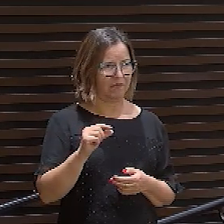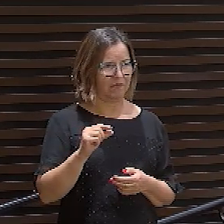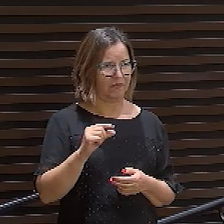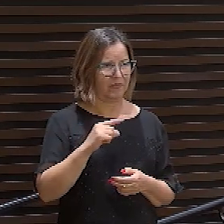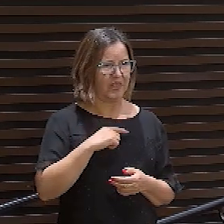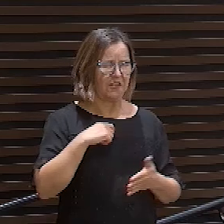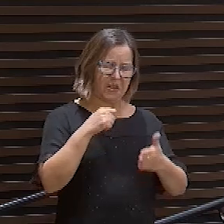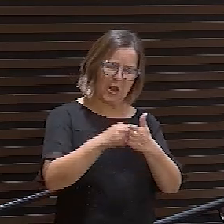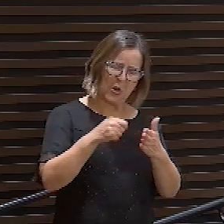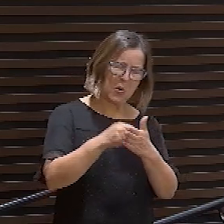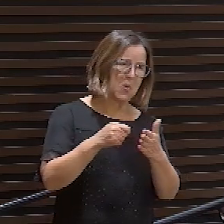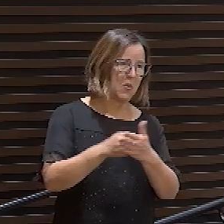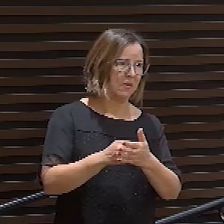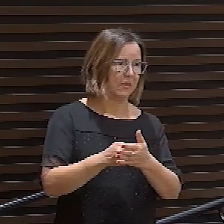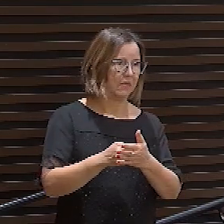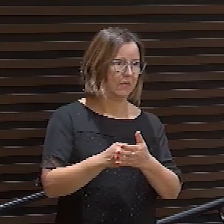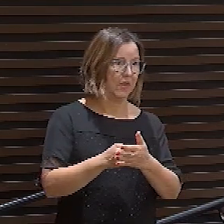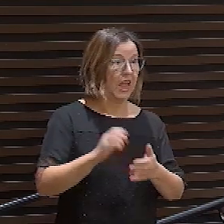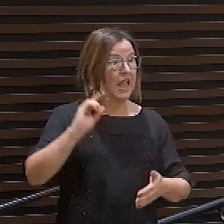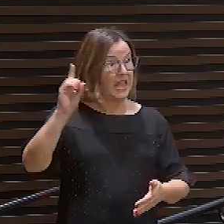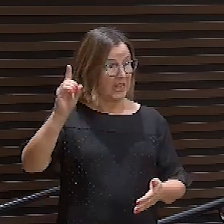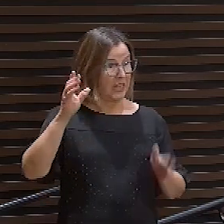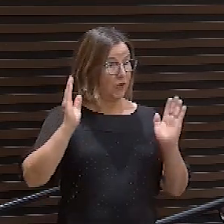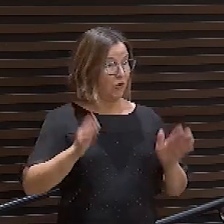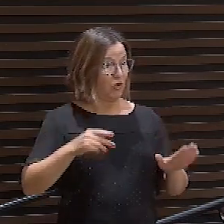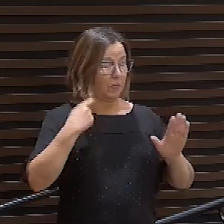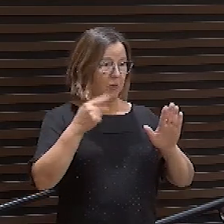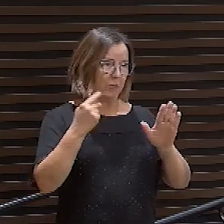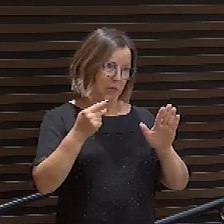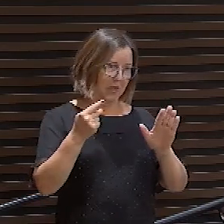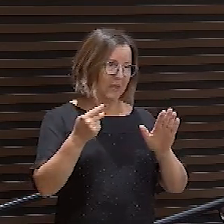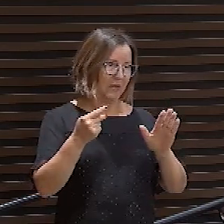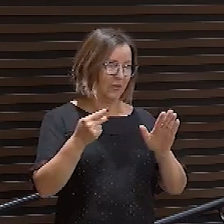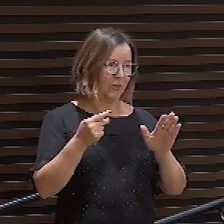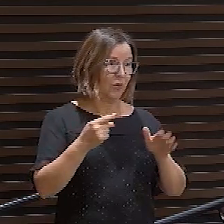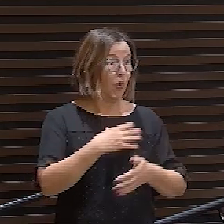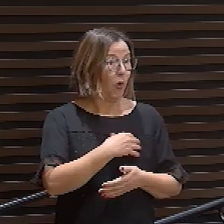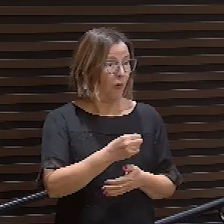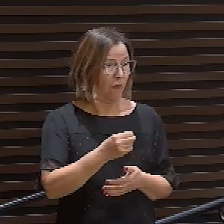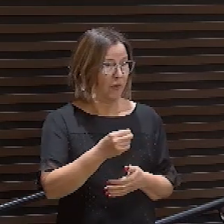Deus promete um filho a um velho borocochô,